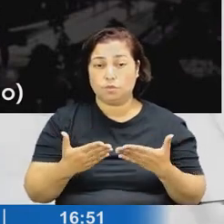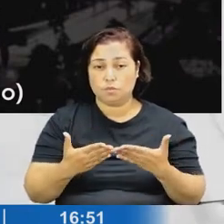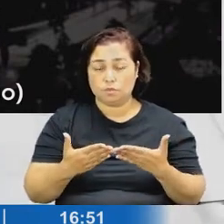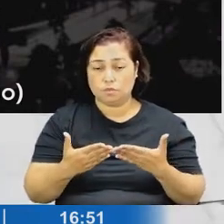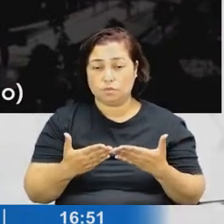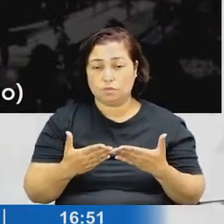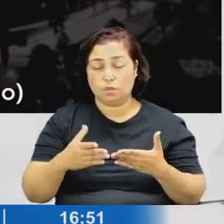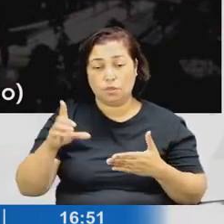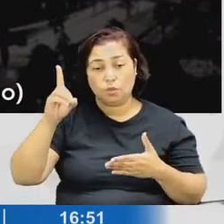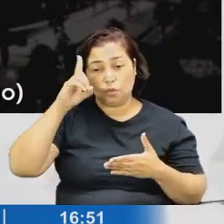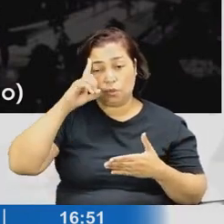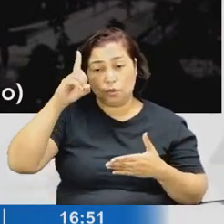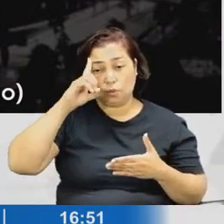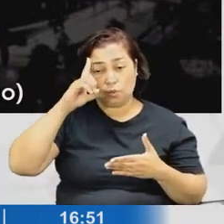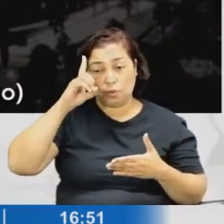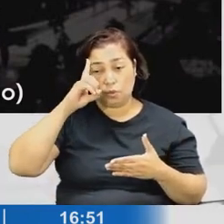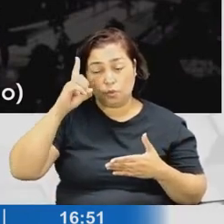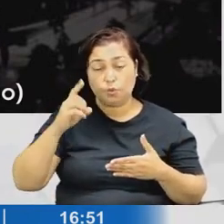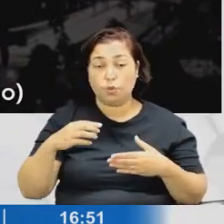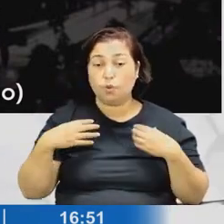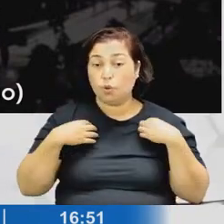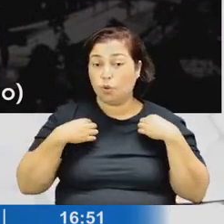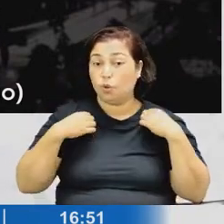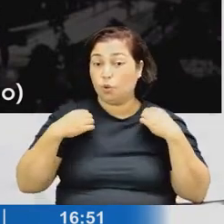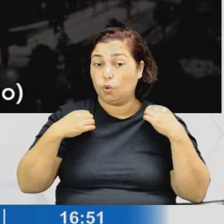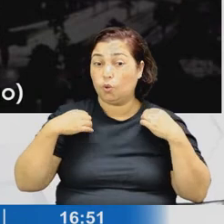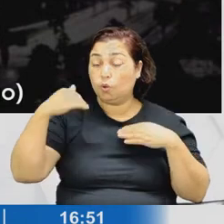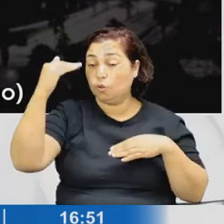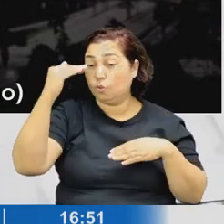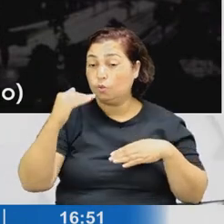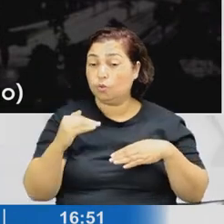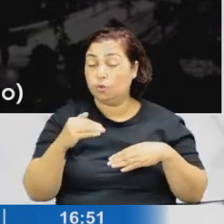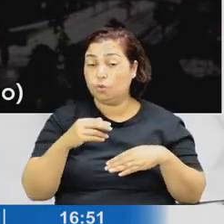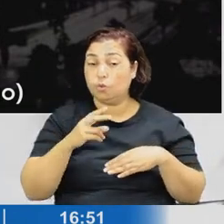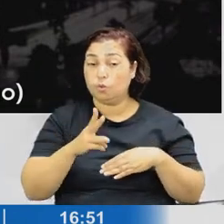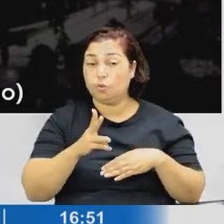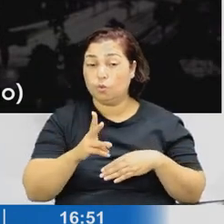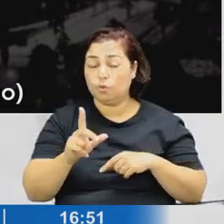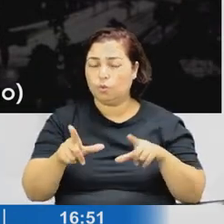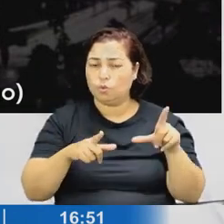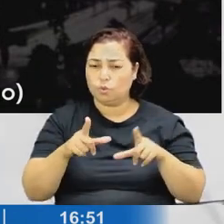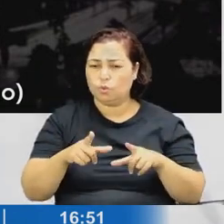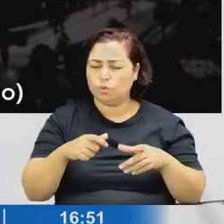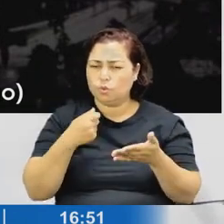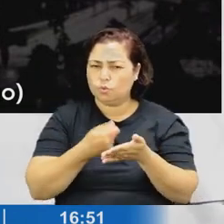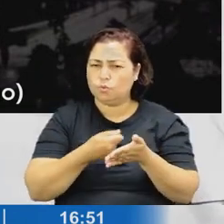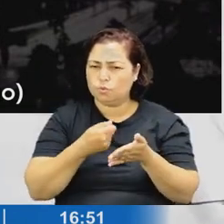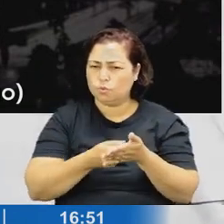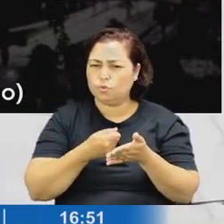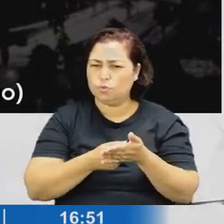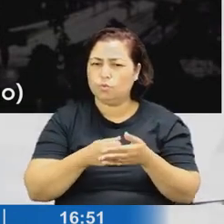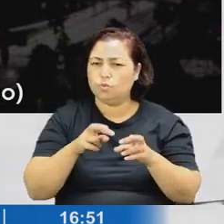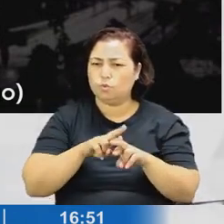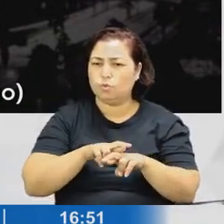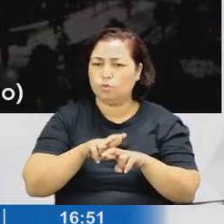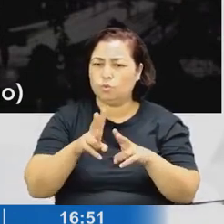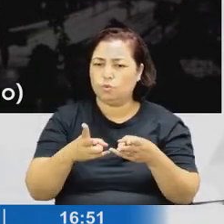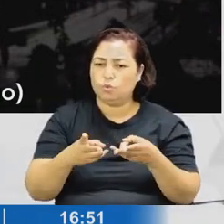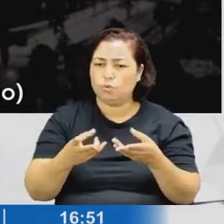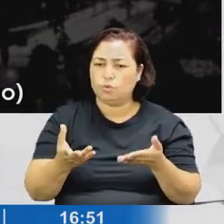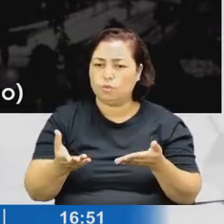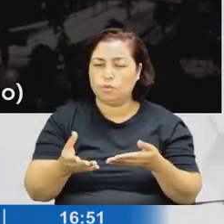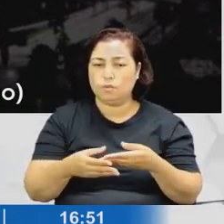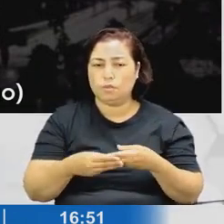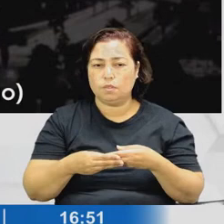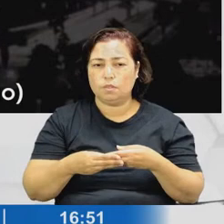provedora então no dia a dia roupa também um grau abaixo sempre foto trabalhando duro já é totalmente diferente do Ibama já é diferente para ele não